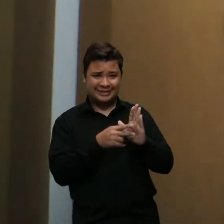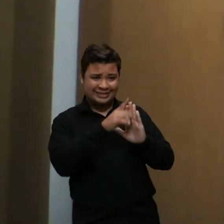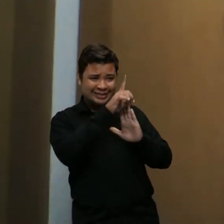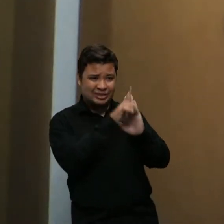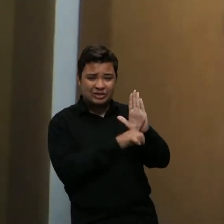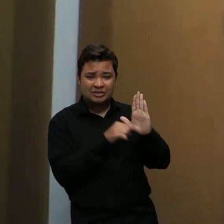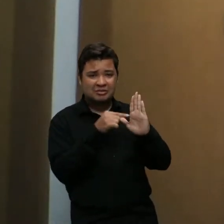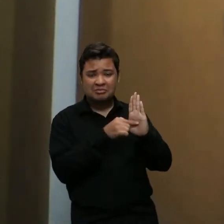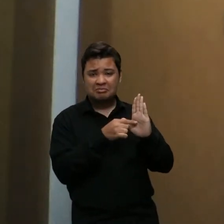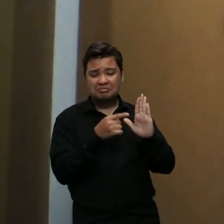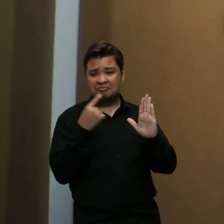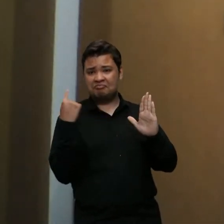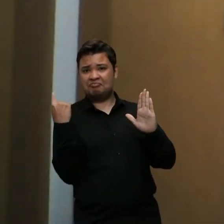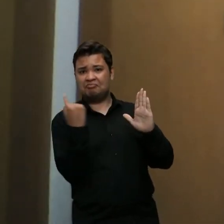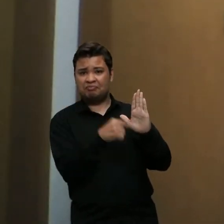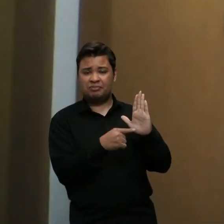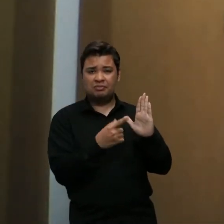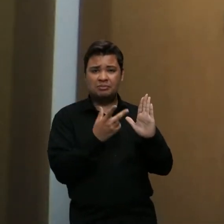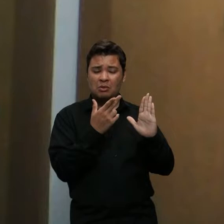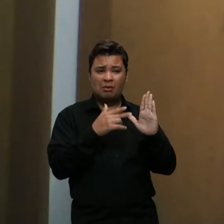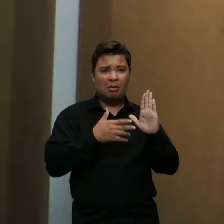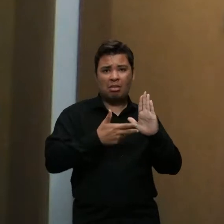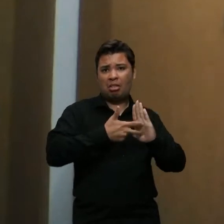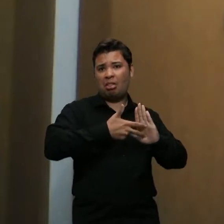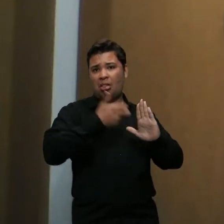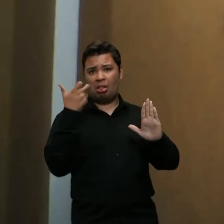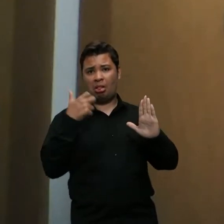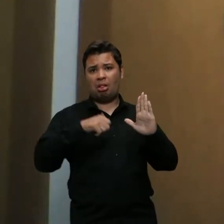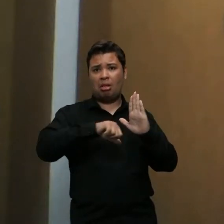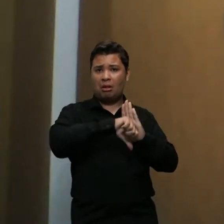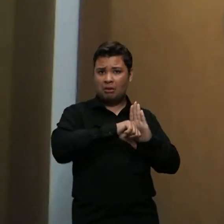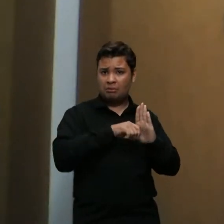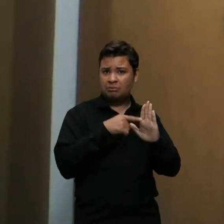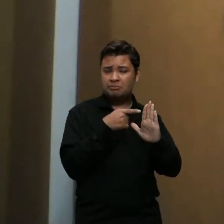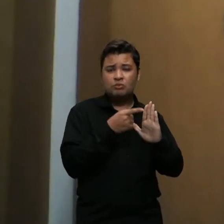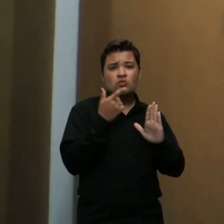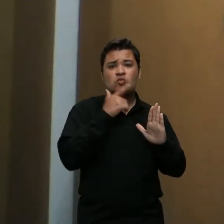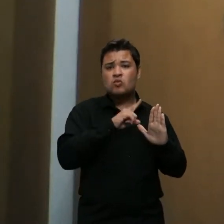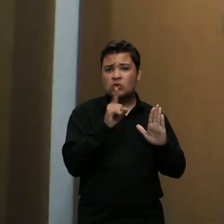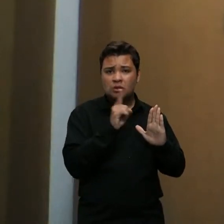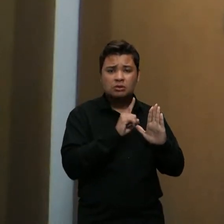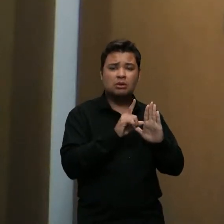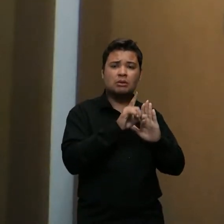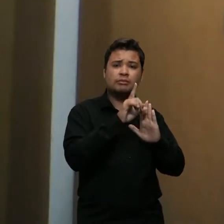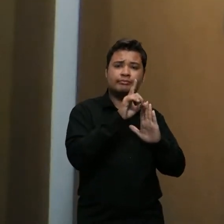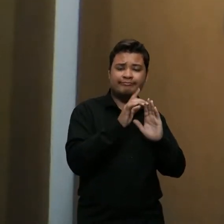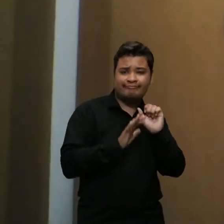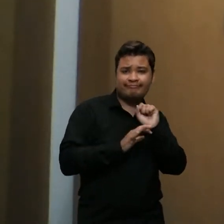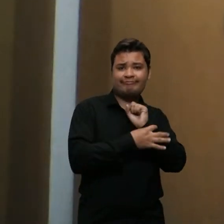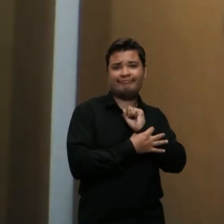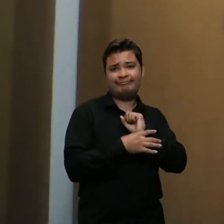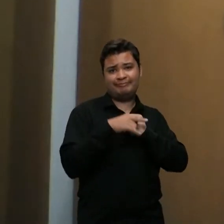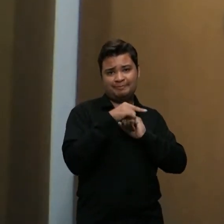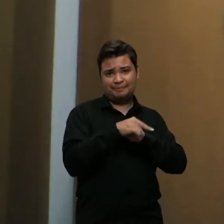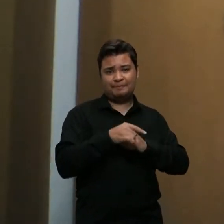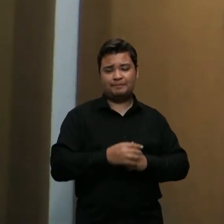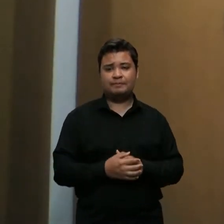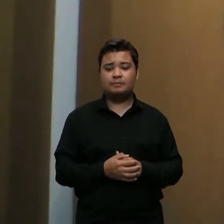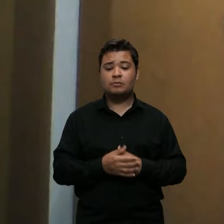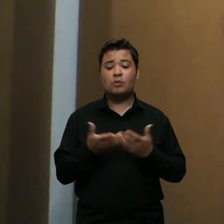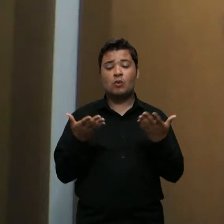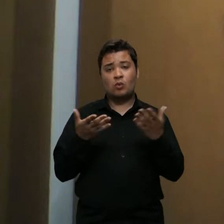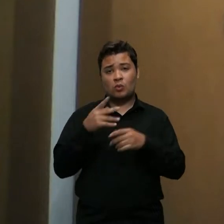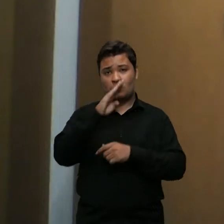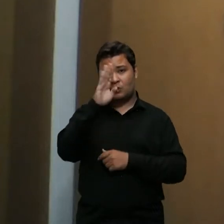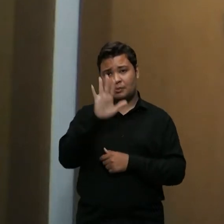direito, que viola o direito à segurança alimentar e nutricional. Hoje, no nosso país, nós temos utilizado